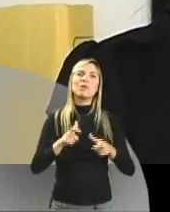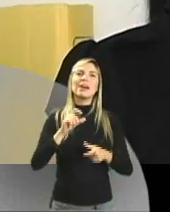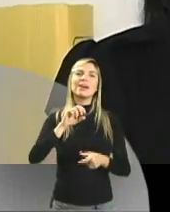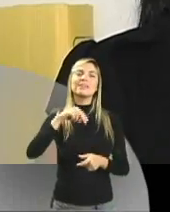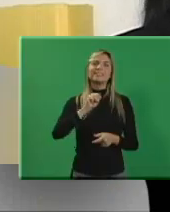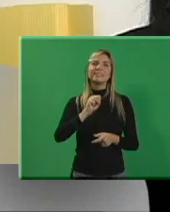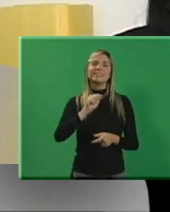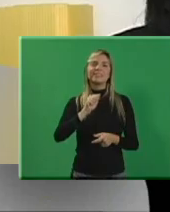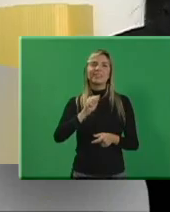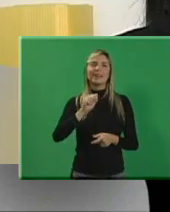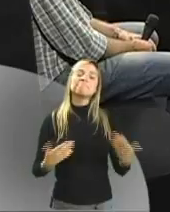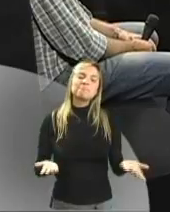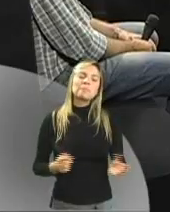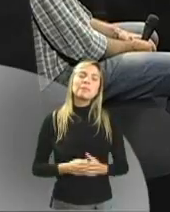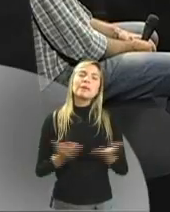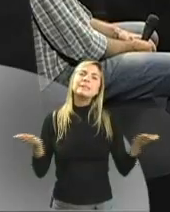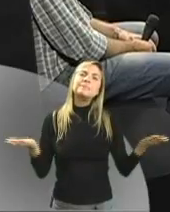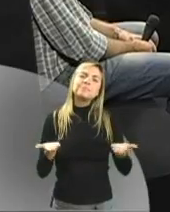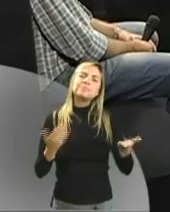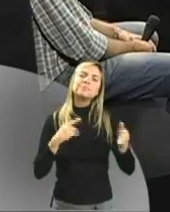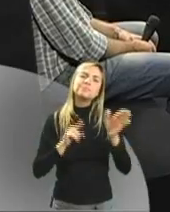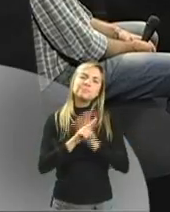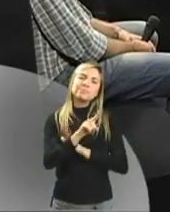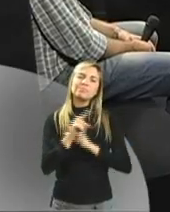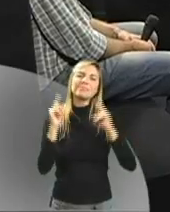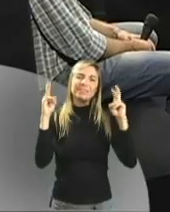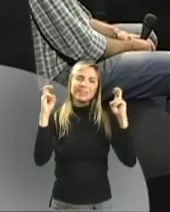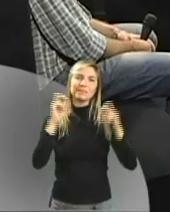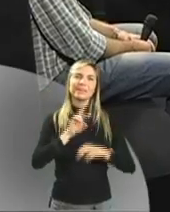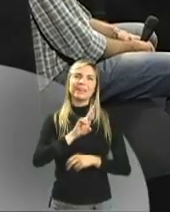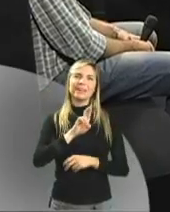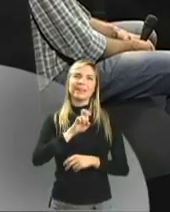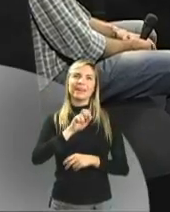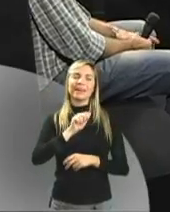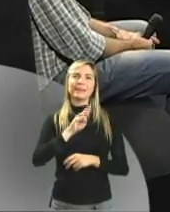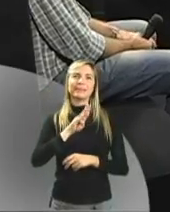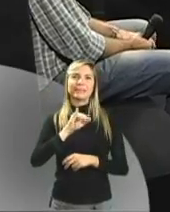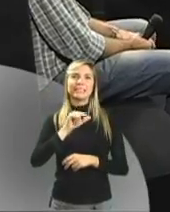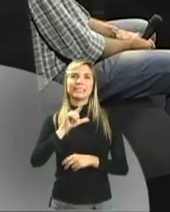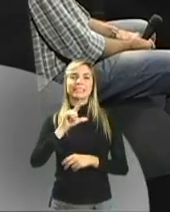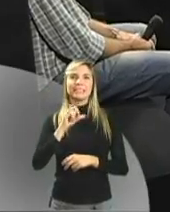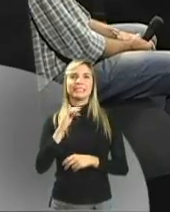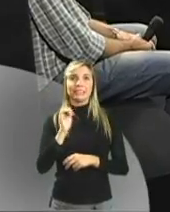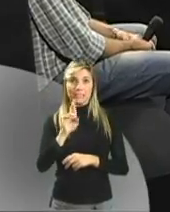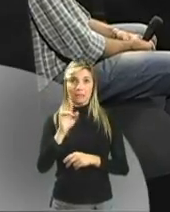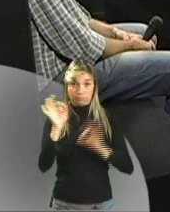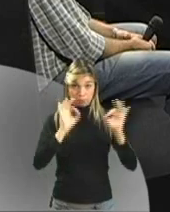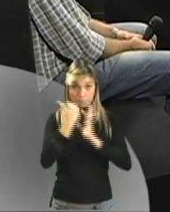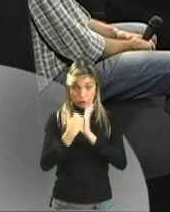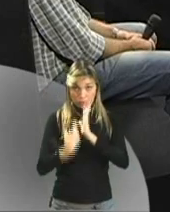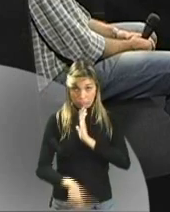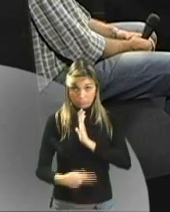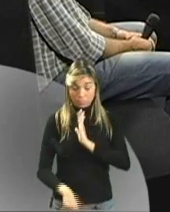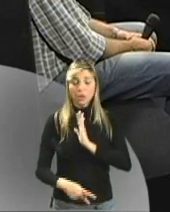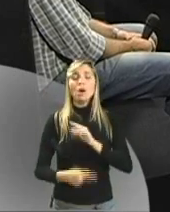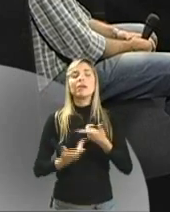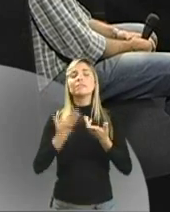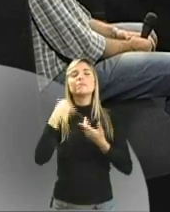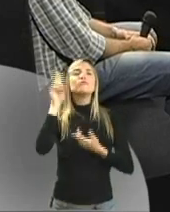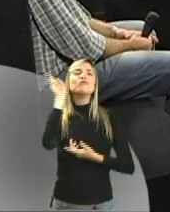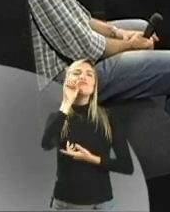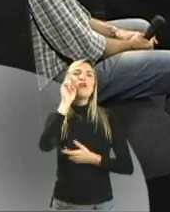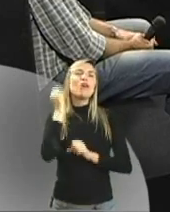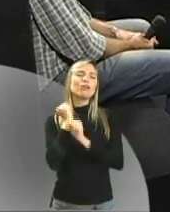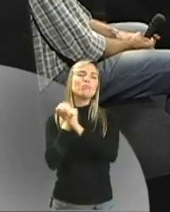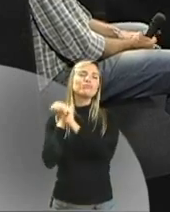Família, que é de onde virão as bolsas. Agora, o projeto tem um histórico, né? Ele está nessa fase, mas eu queria que você